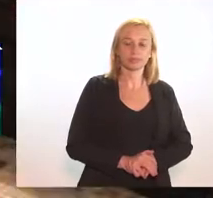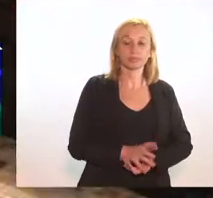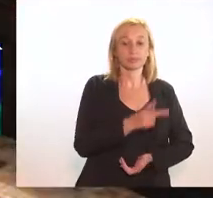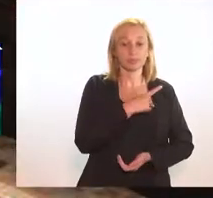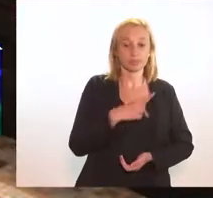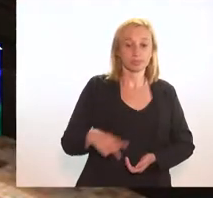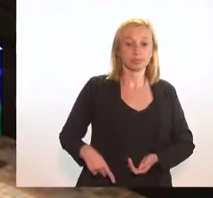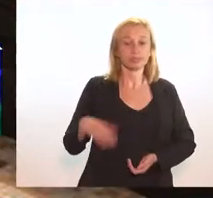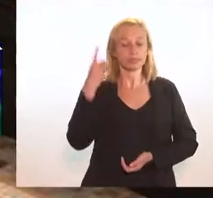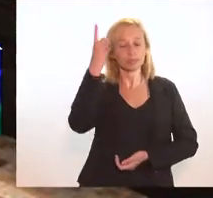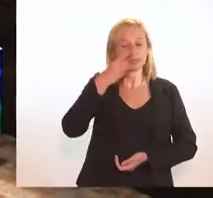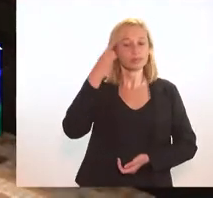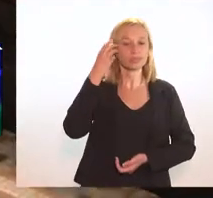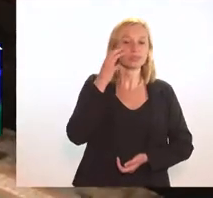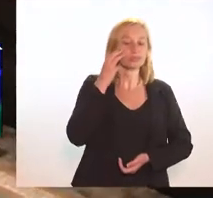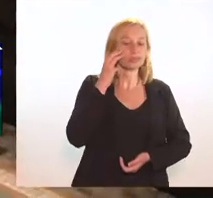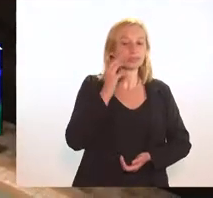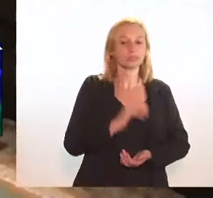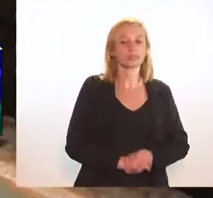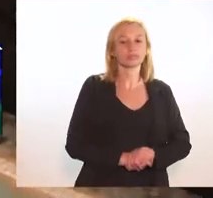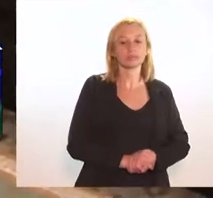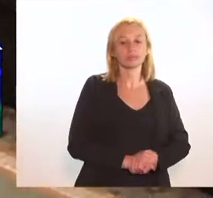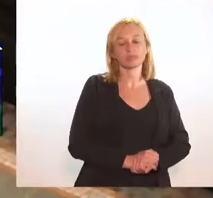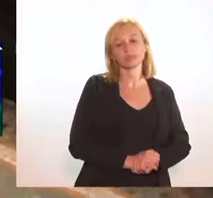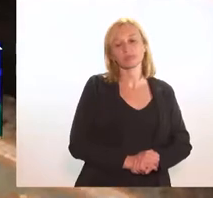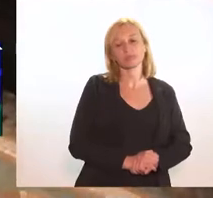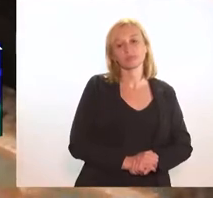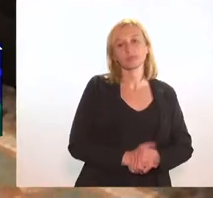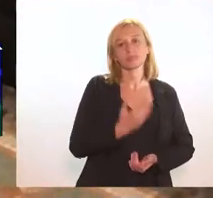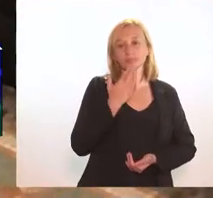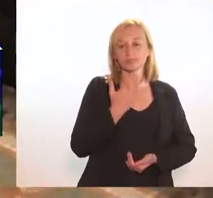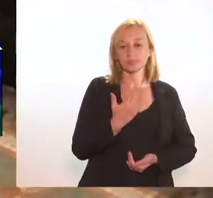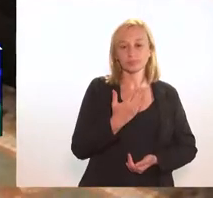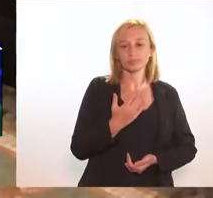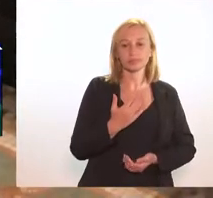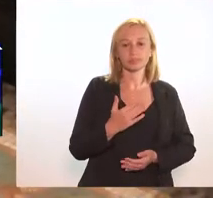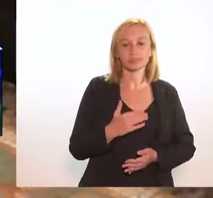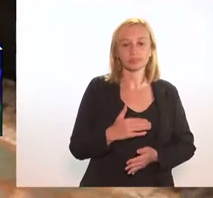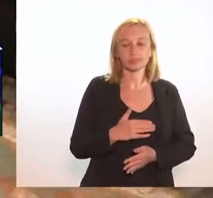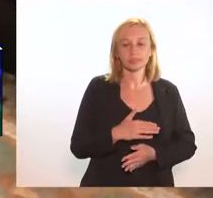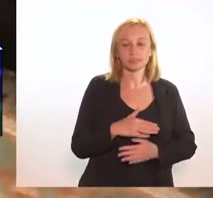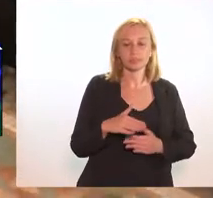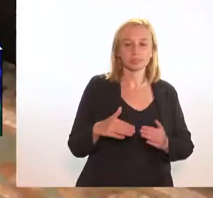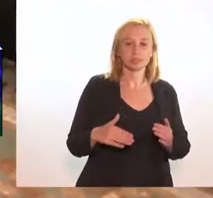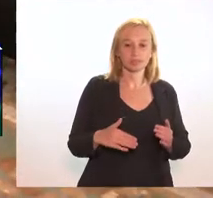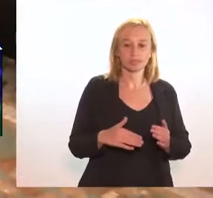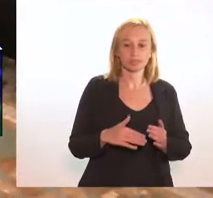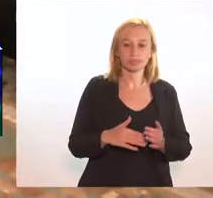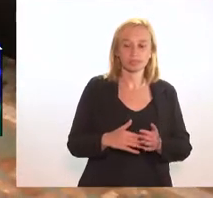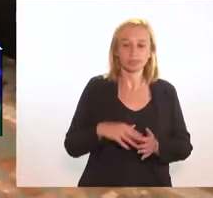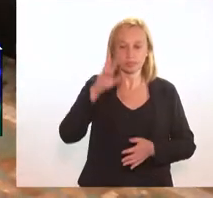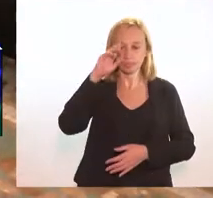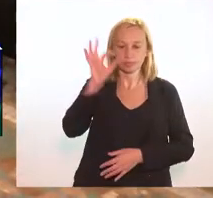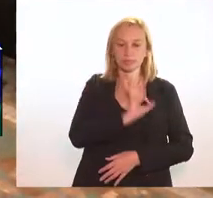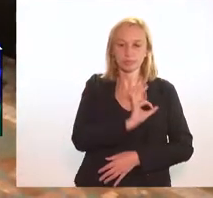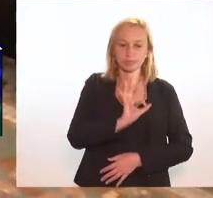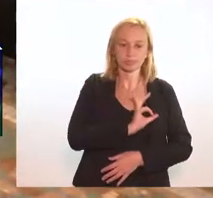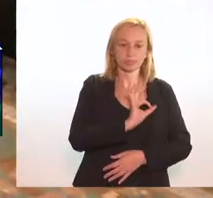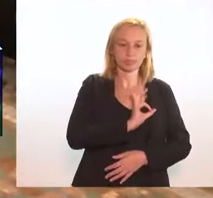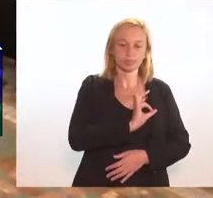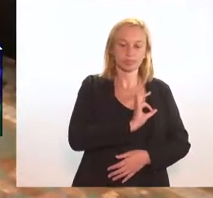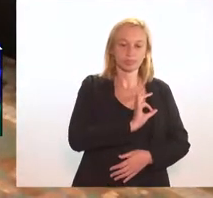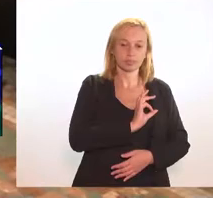deputado Valdec Carneiro pede que as autoridades policiais, ao efetuarem o registro de ocorrência